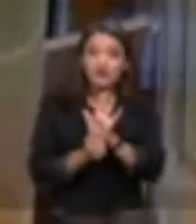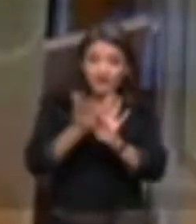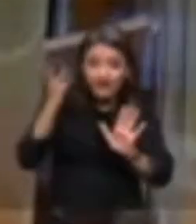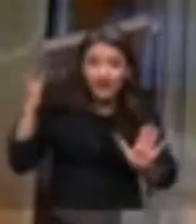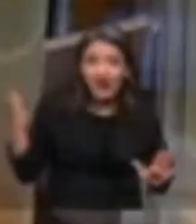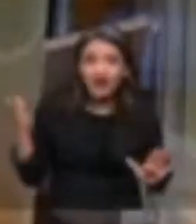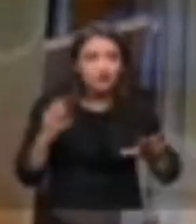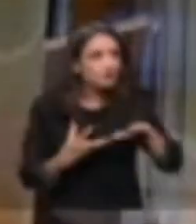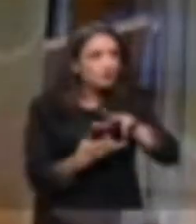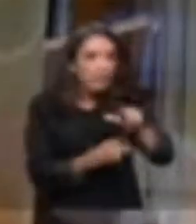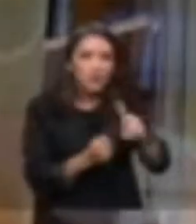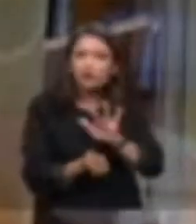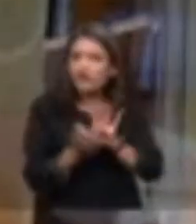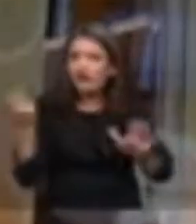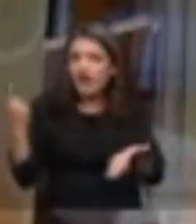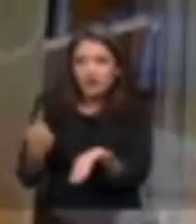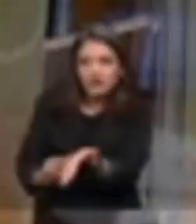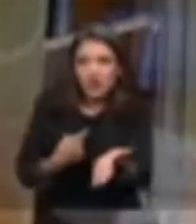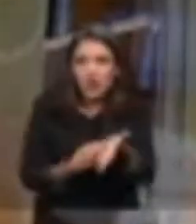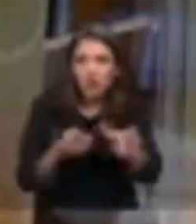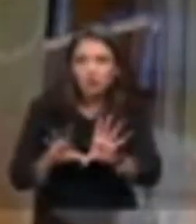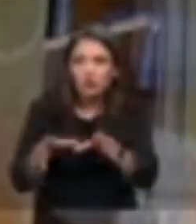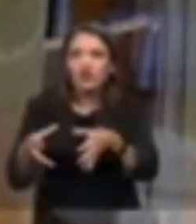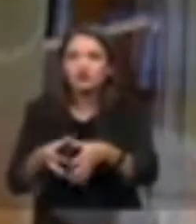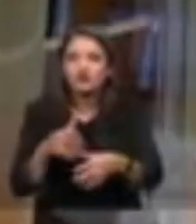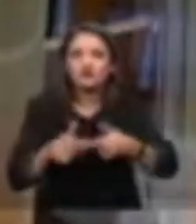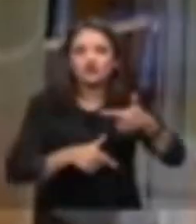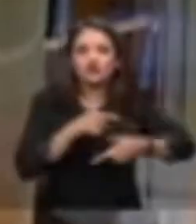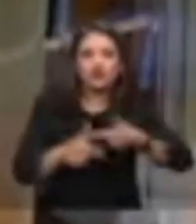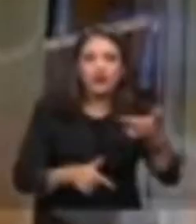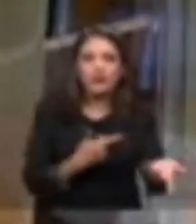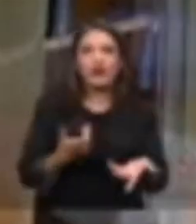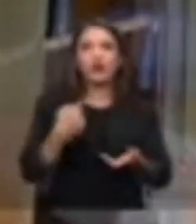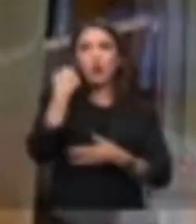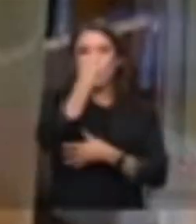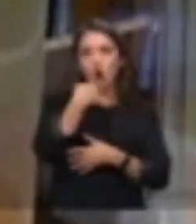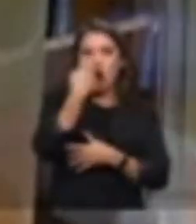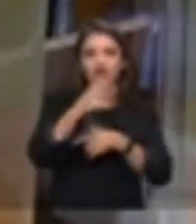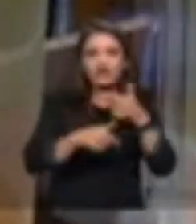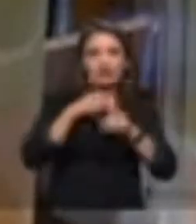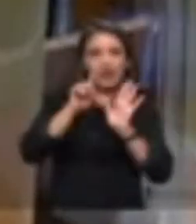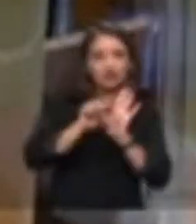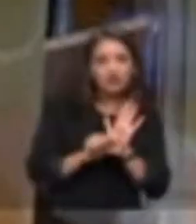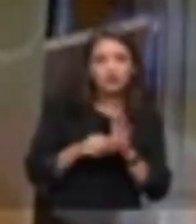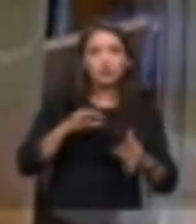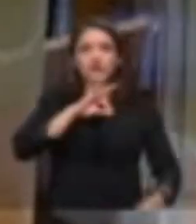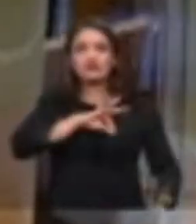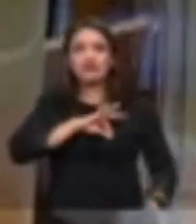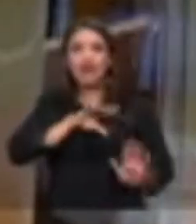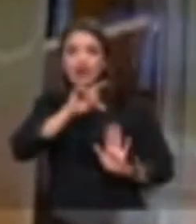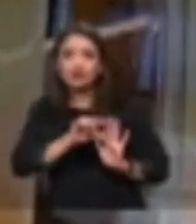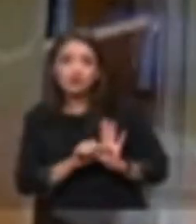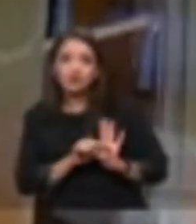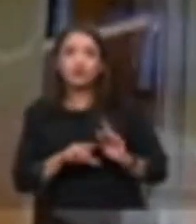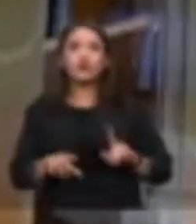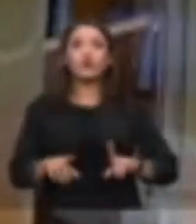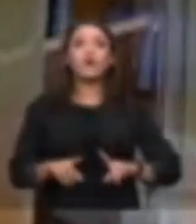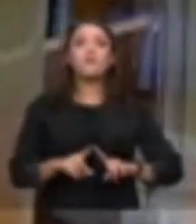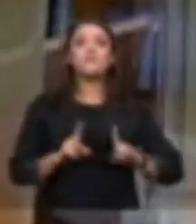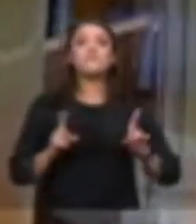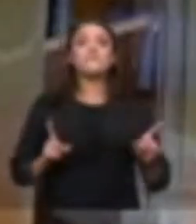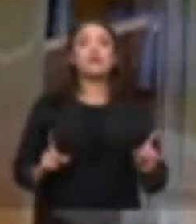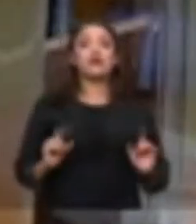afora. Exatamente, redução de jornada, redução de salários, mas mantença